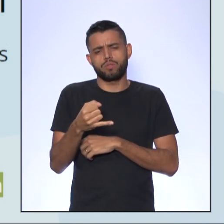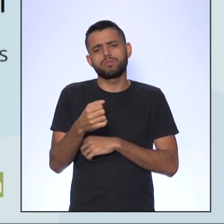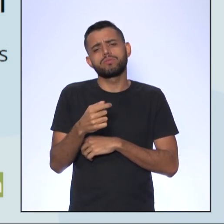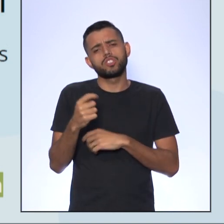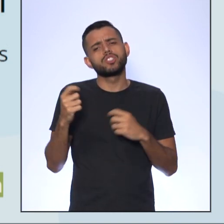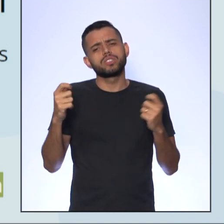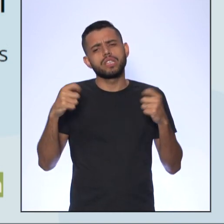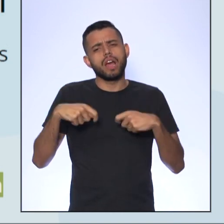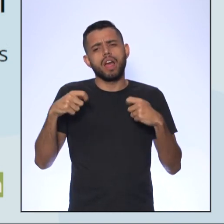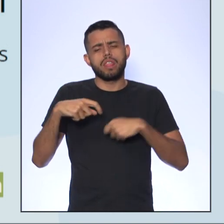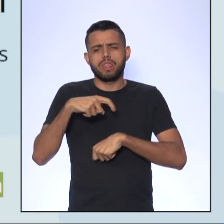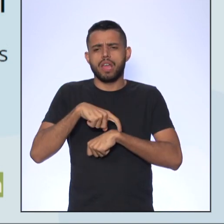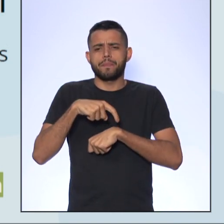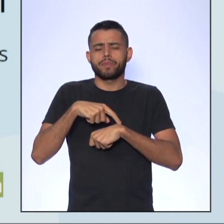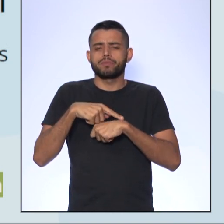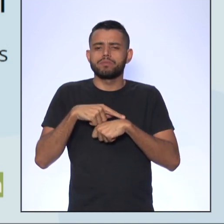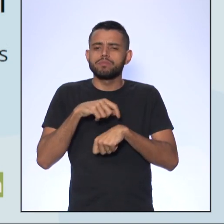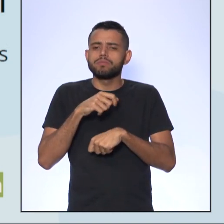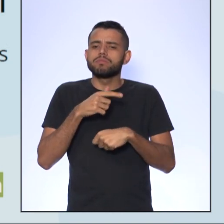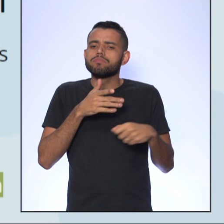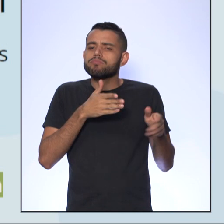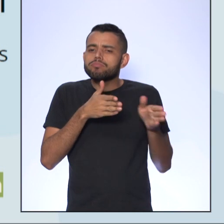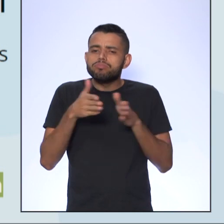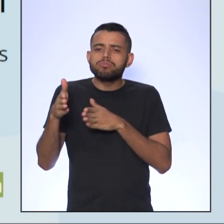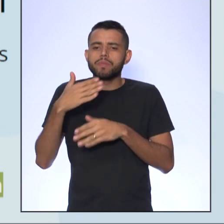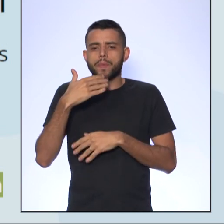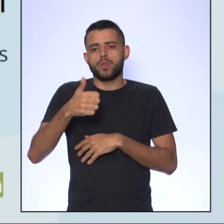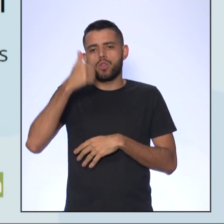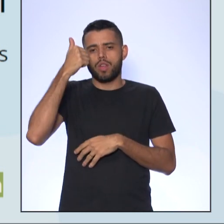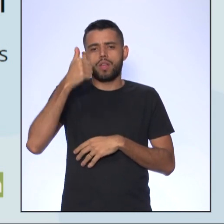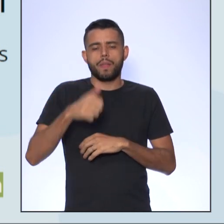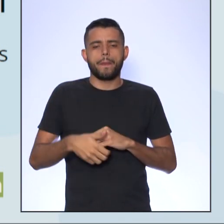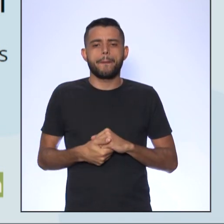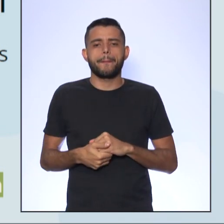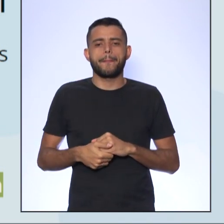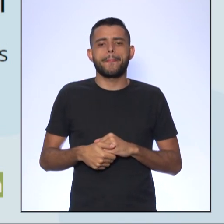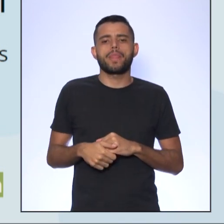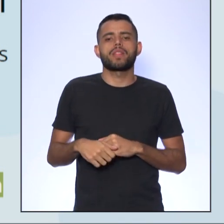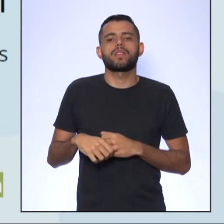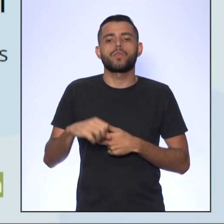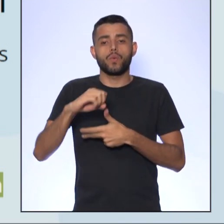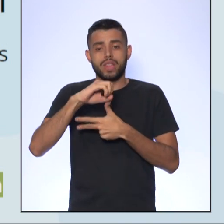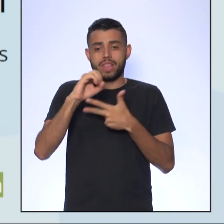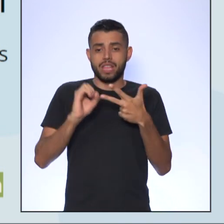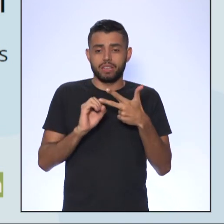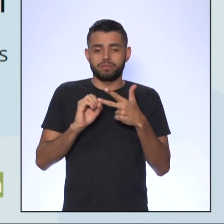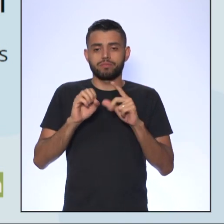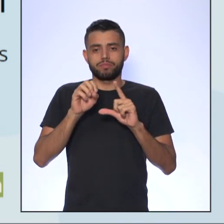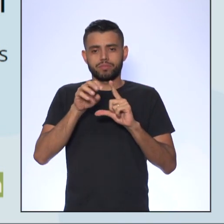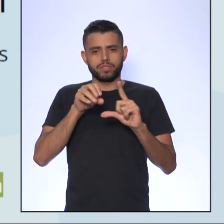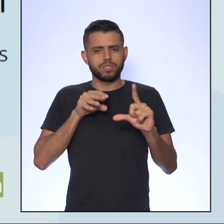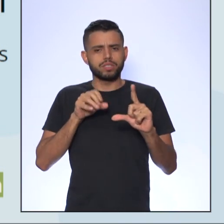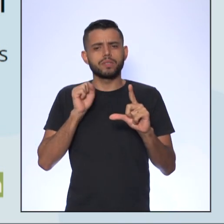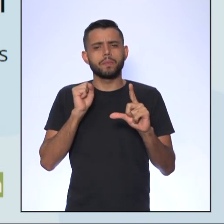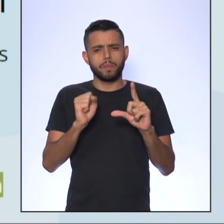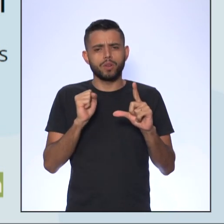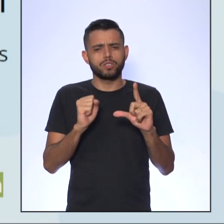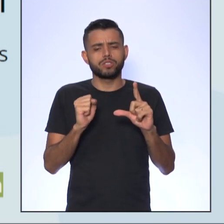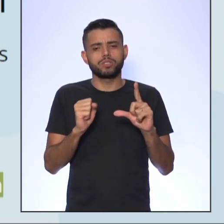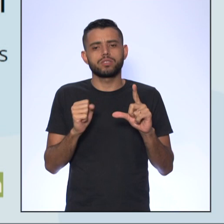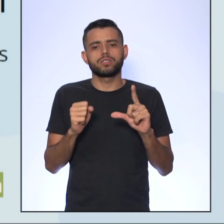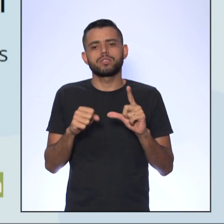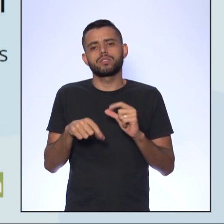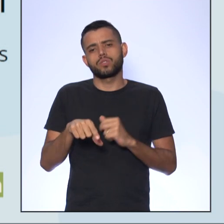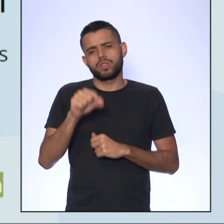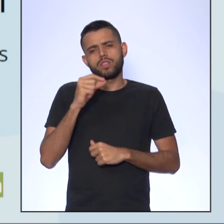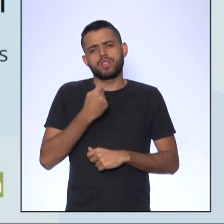bom prazo para melhorar as condições. E o Enem digital, porque você pode este ano optar, é